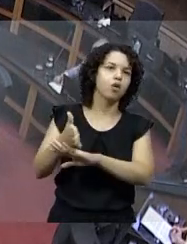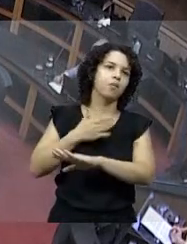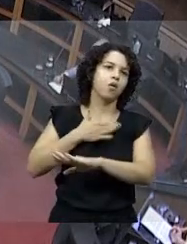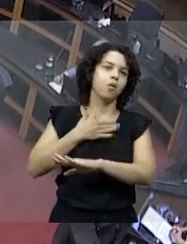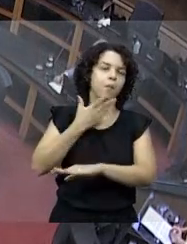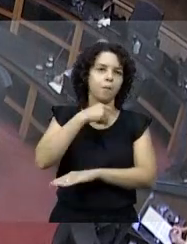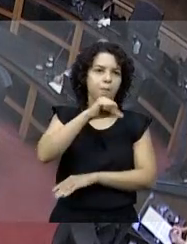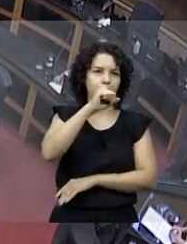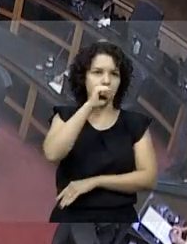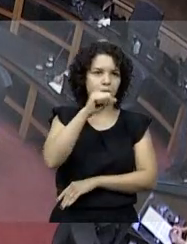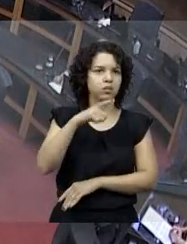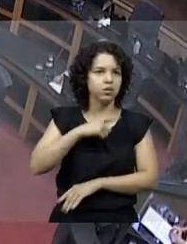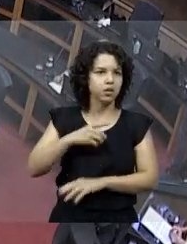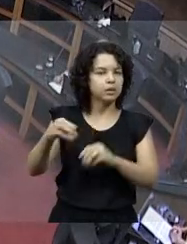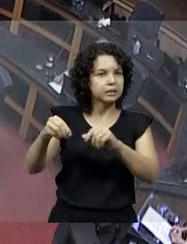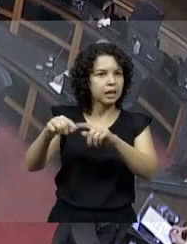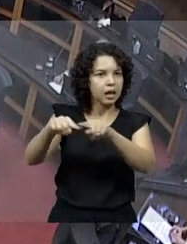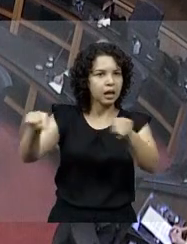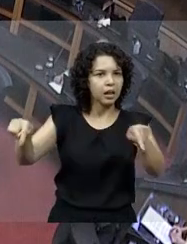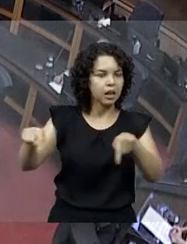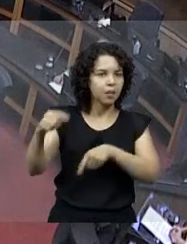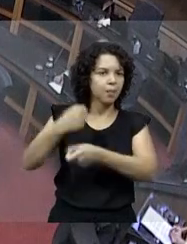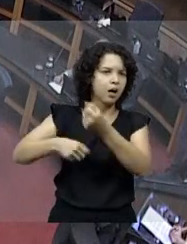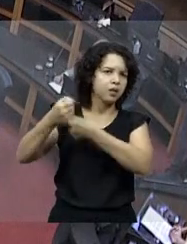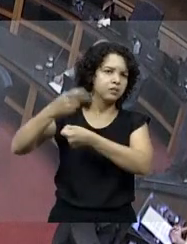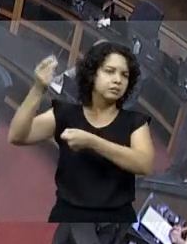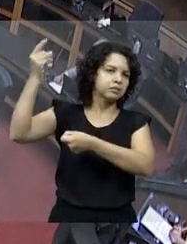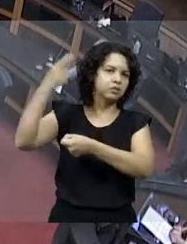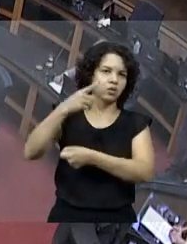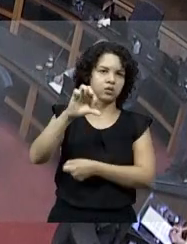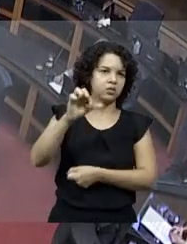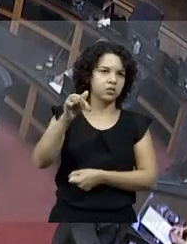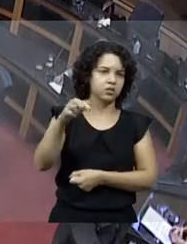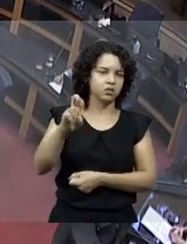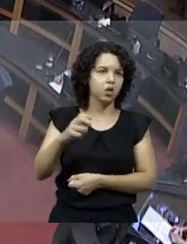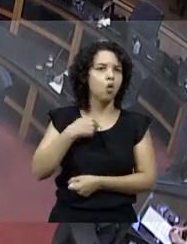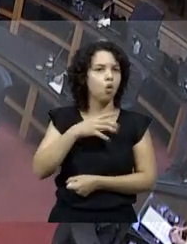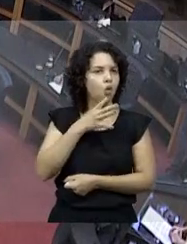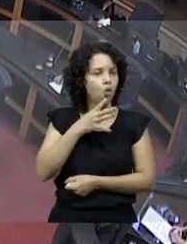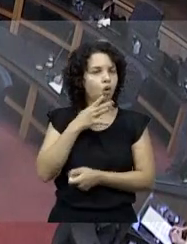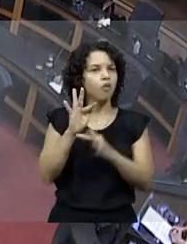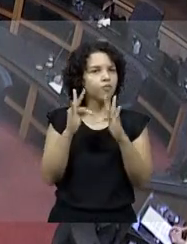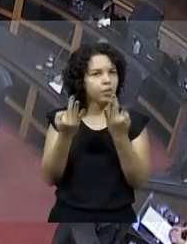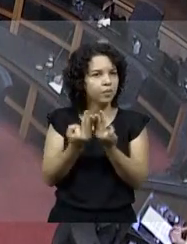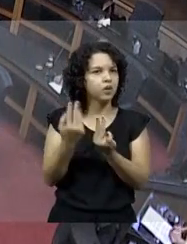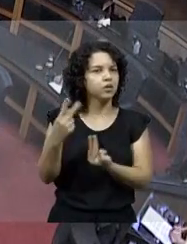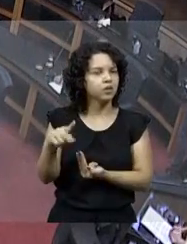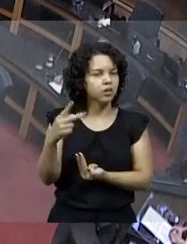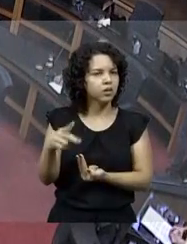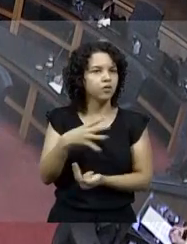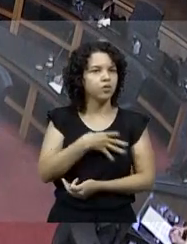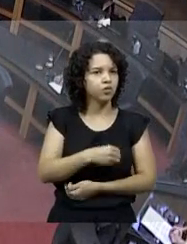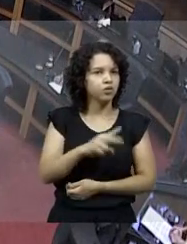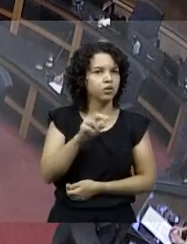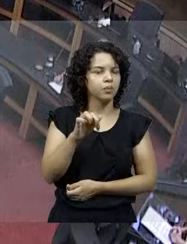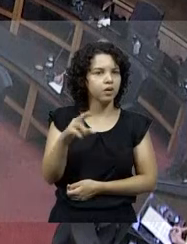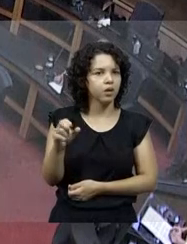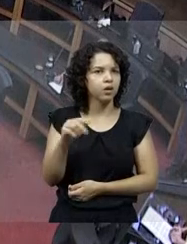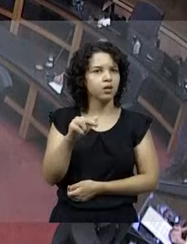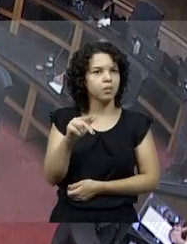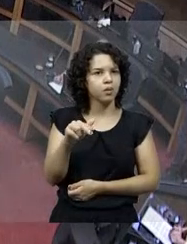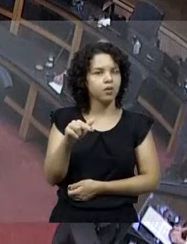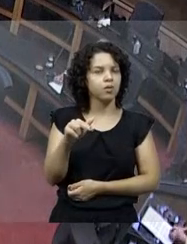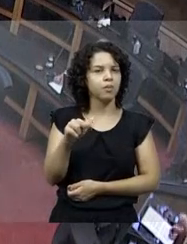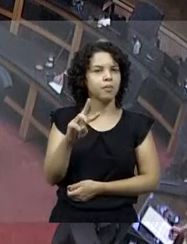desde 1975, e eu conheço a família do Luiz Fernando, ele é filho do Valdemar, irmão do Marquinhos, da Ponta das